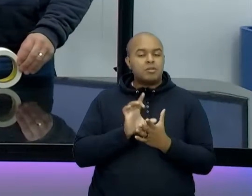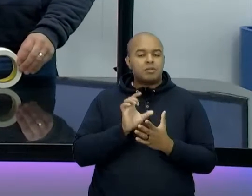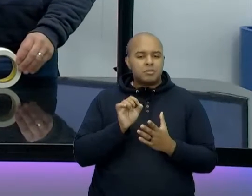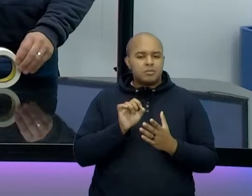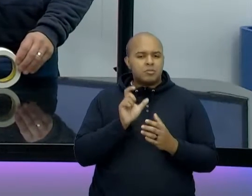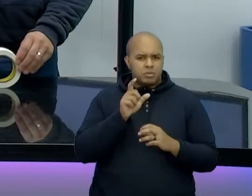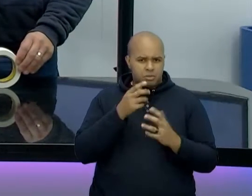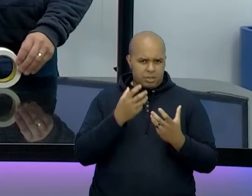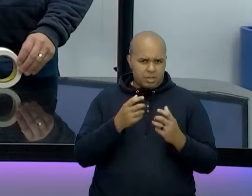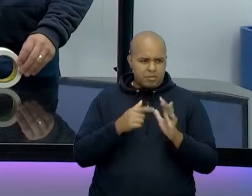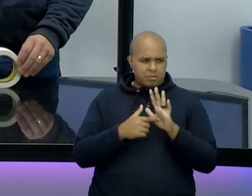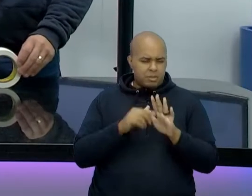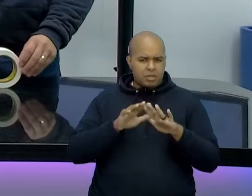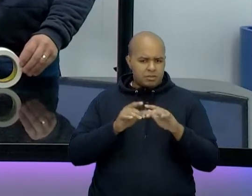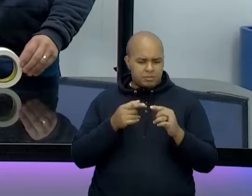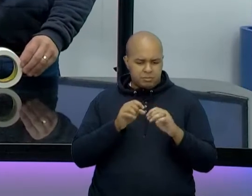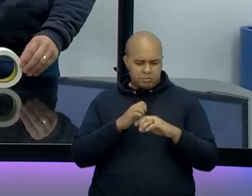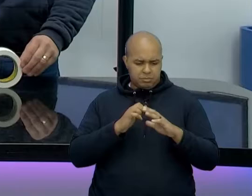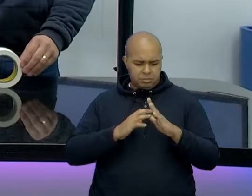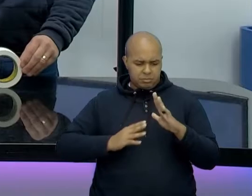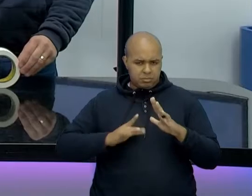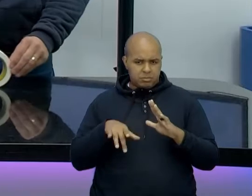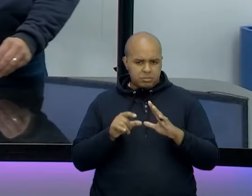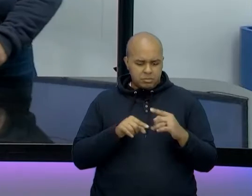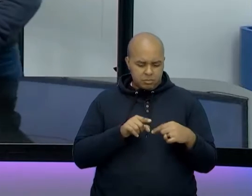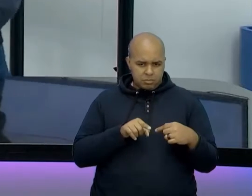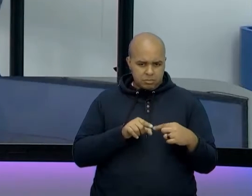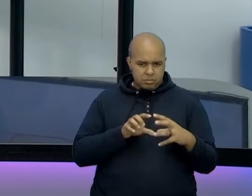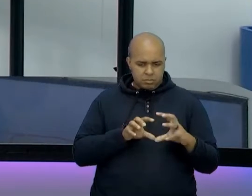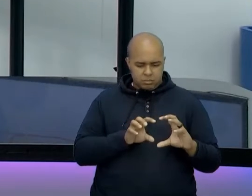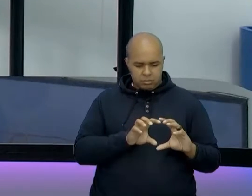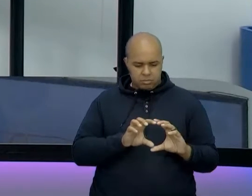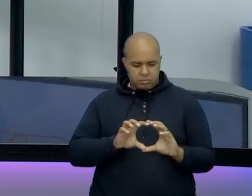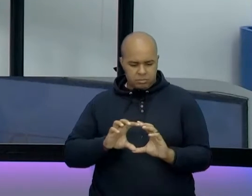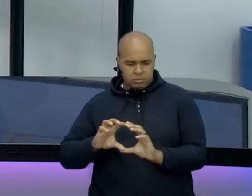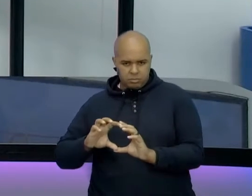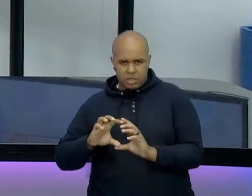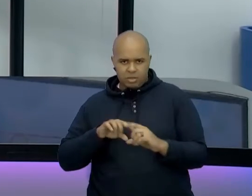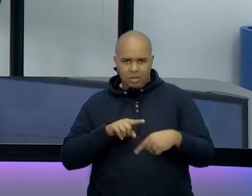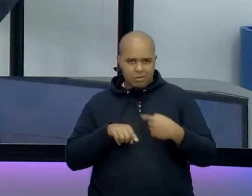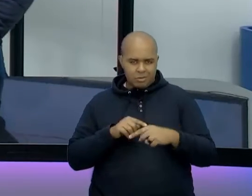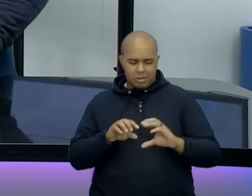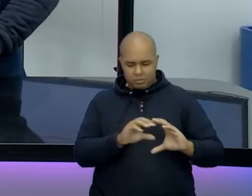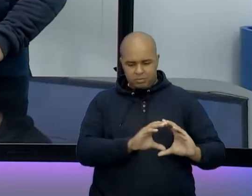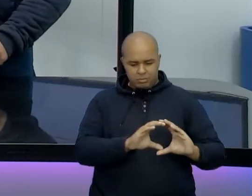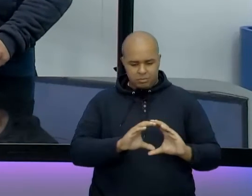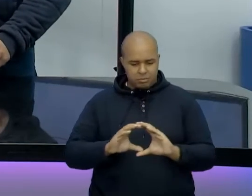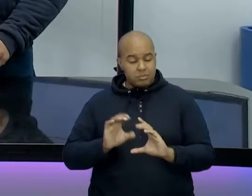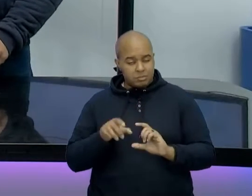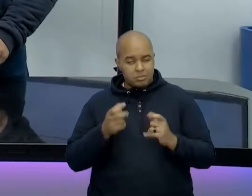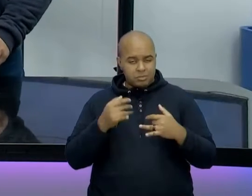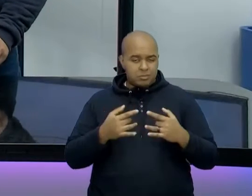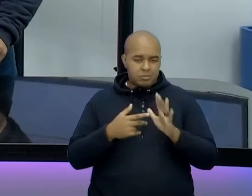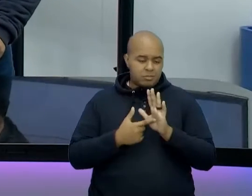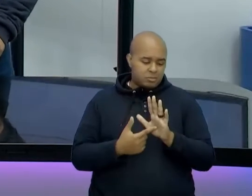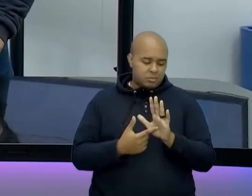verdade, o que você está querendo dizer lá no exercício é que a bolinha está assim. Exato. Ela não está rodando. E era isso que você estava falando,